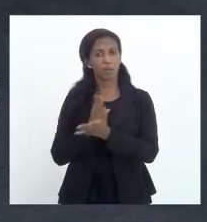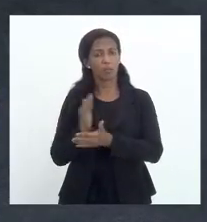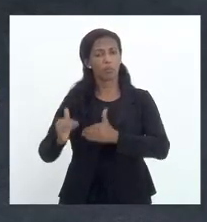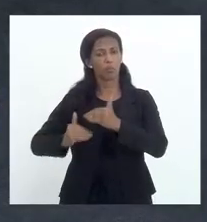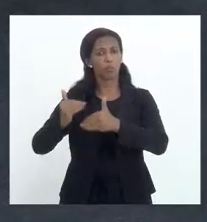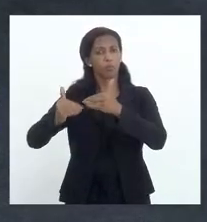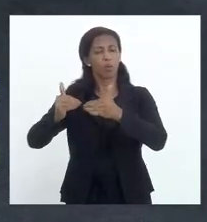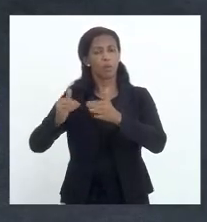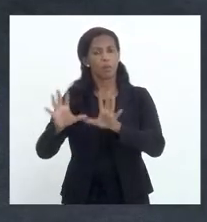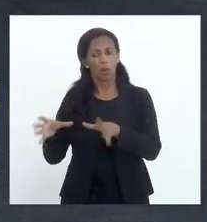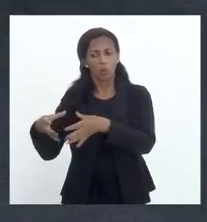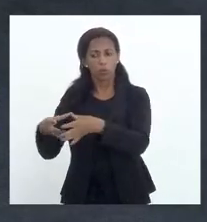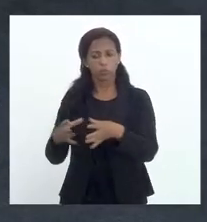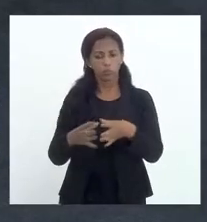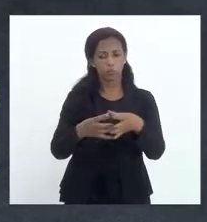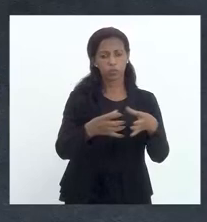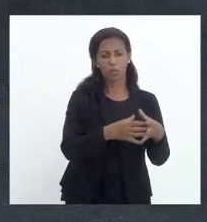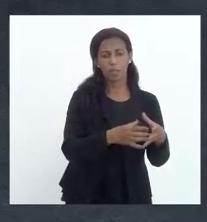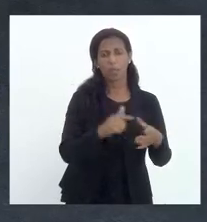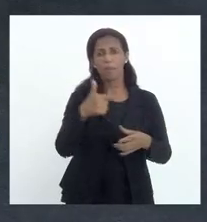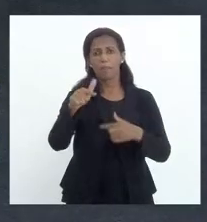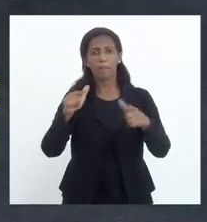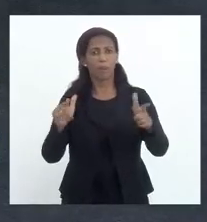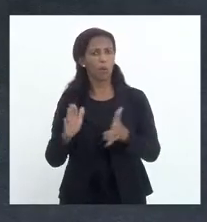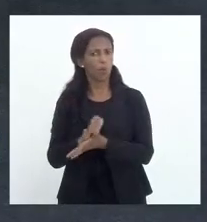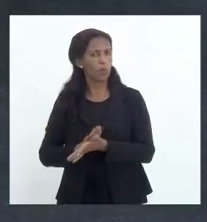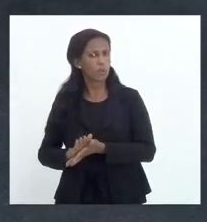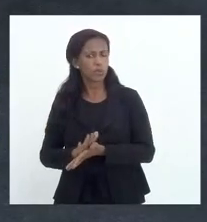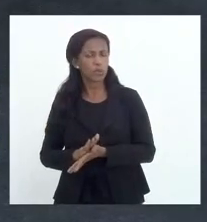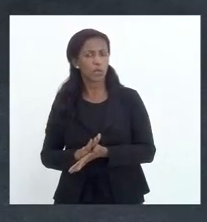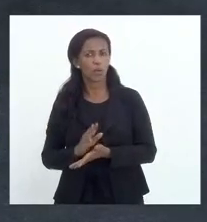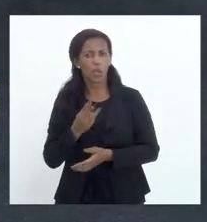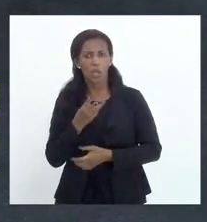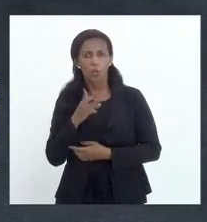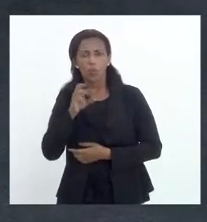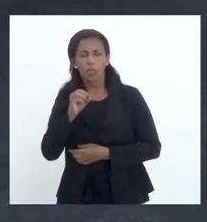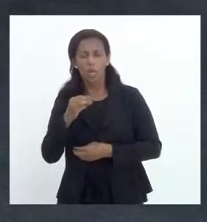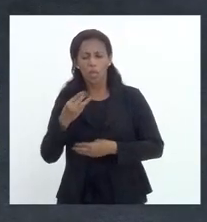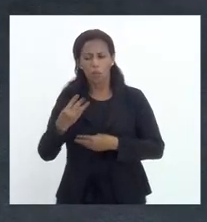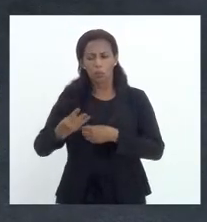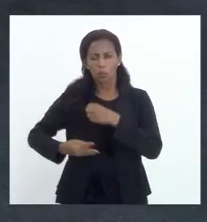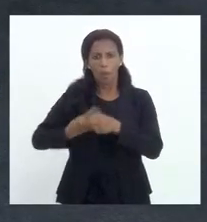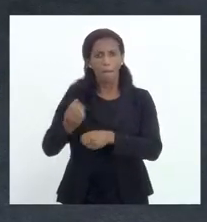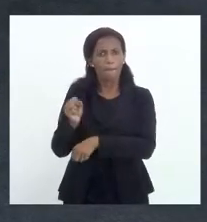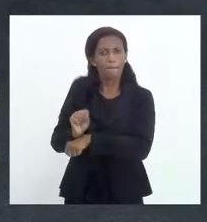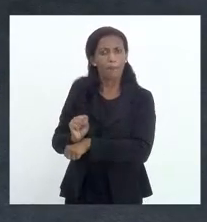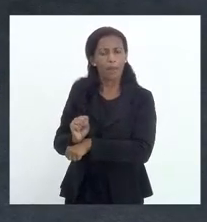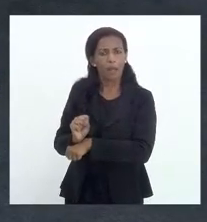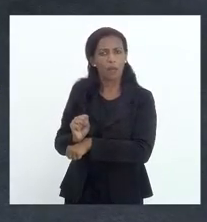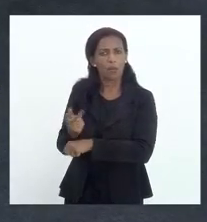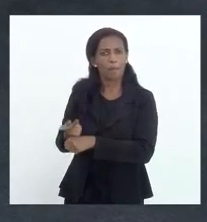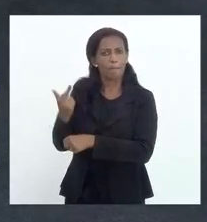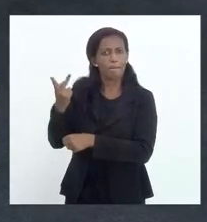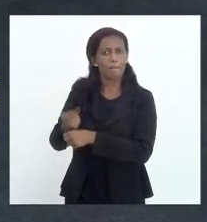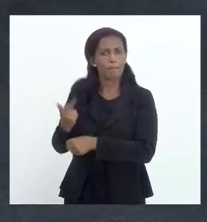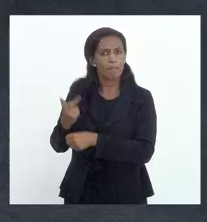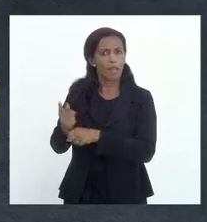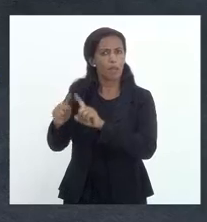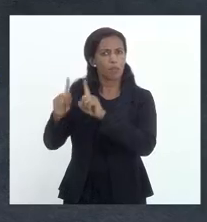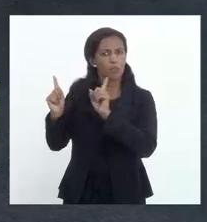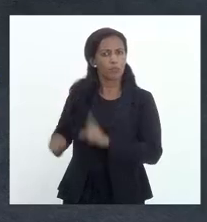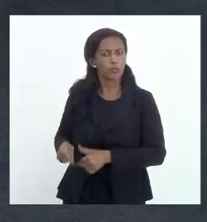progressões para algumas categorias e para as demais não. E a questão do triênio congelado, que está